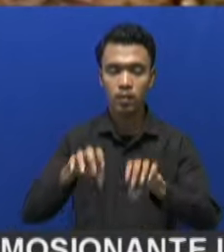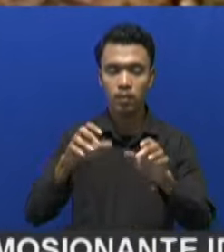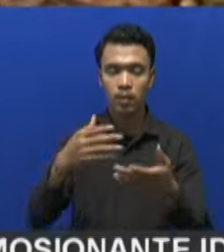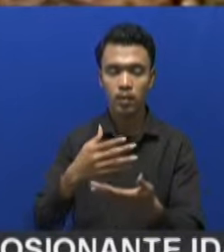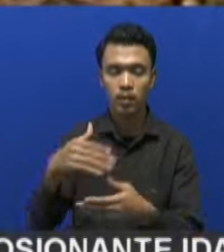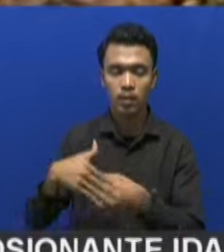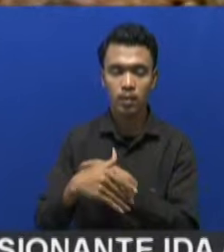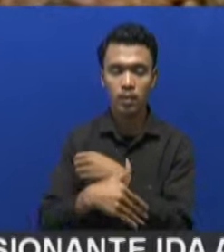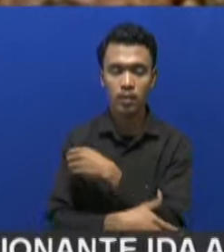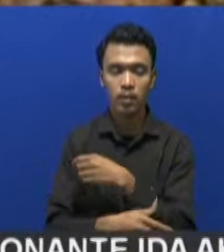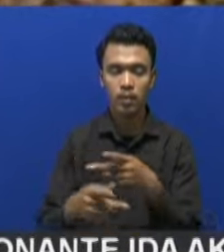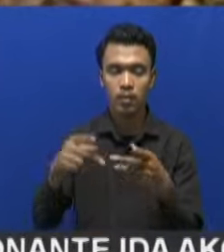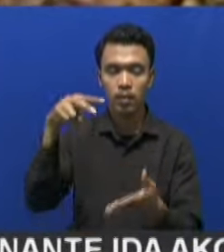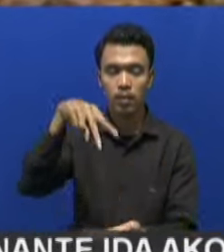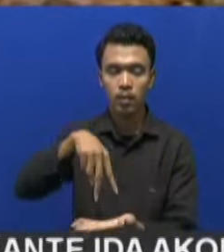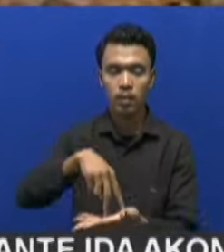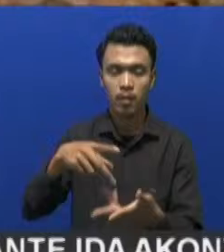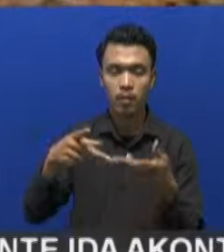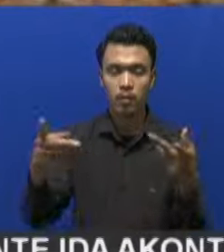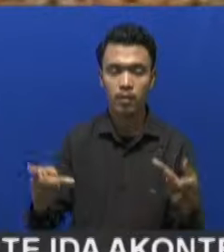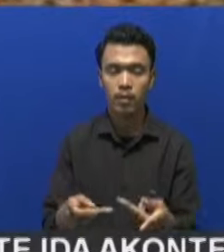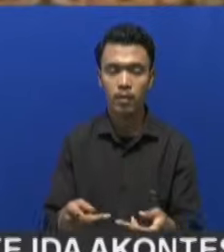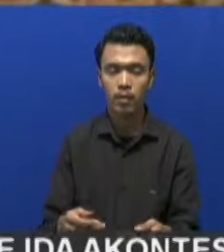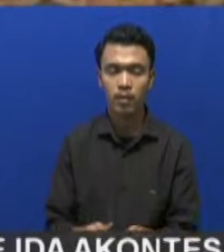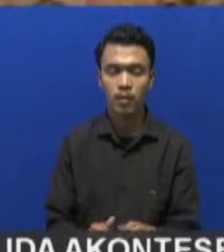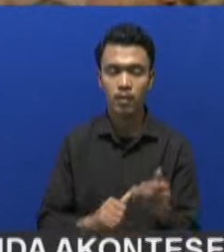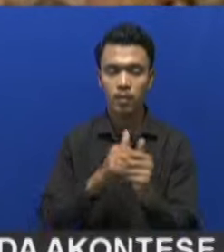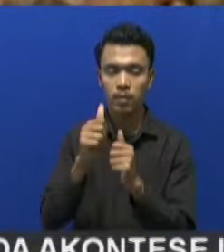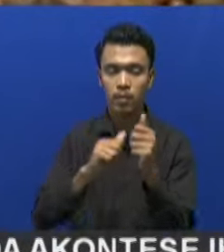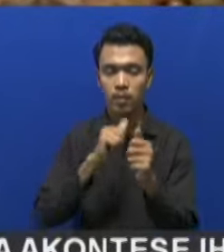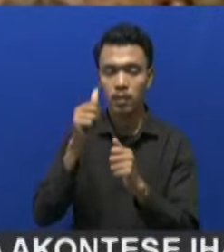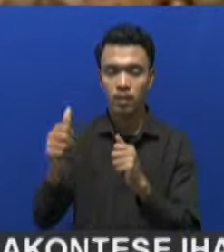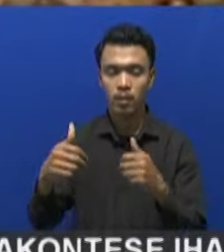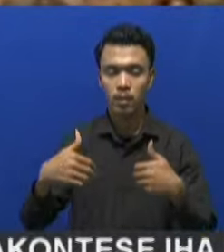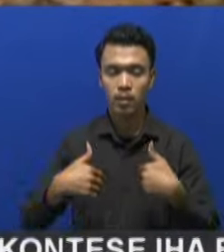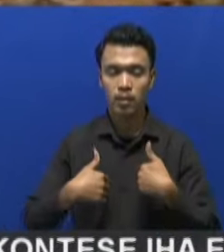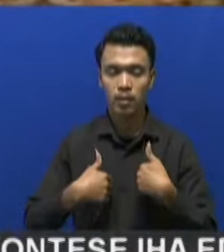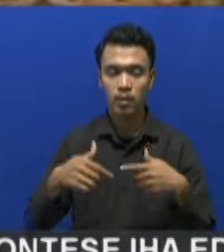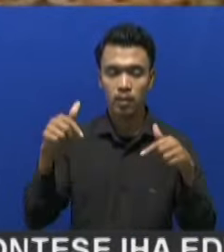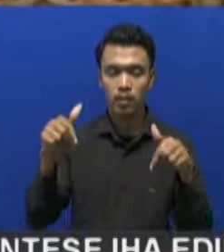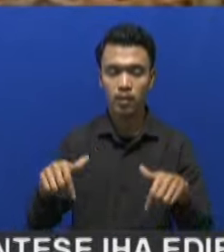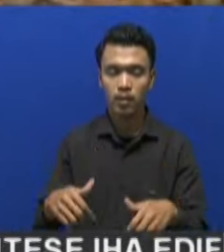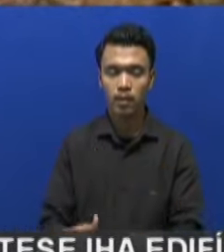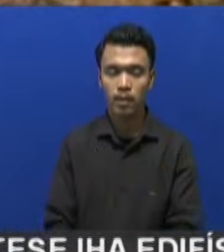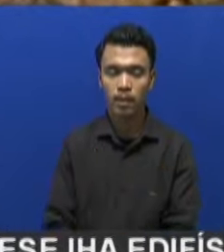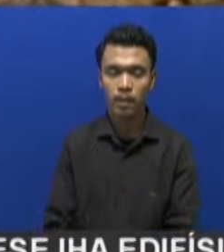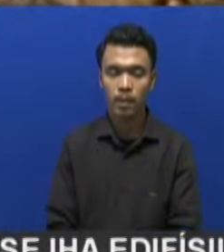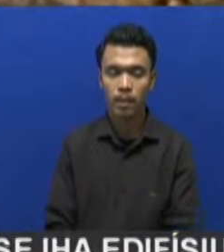ato harimos o centro pesca centro pesca sira iha iya parte we katar ninian